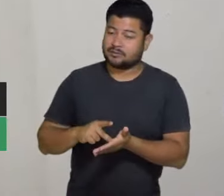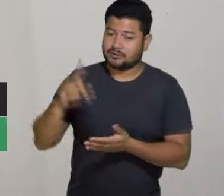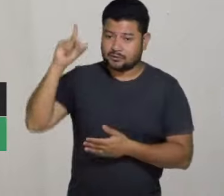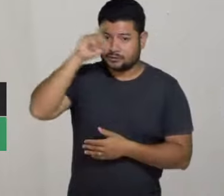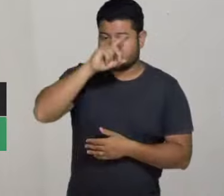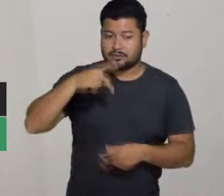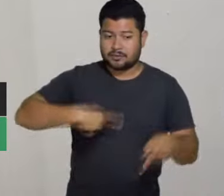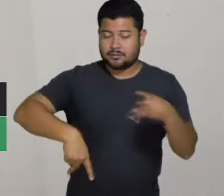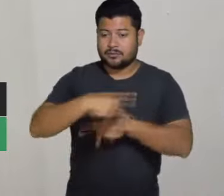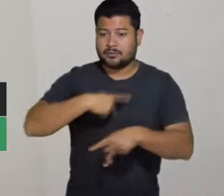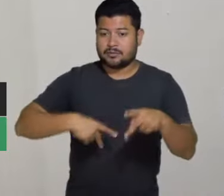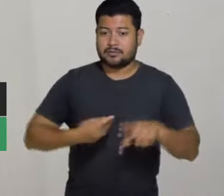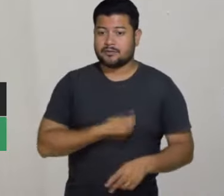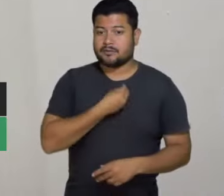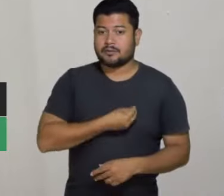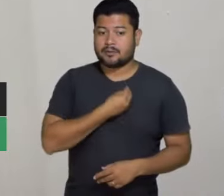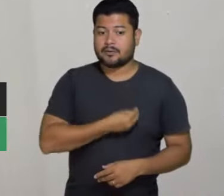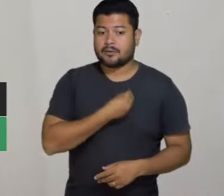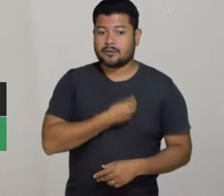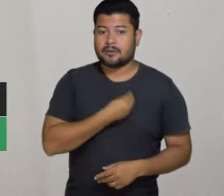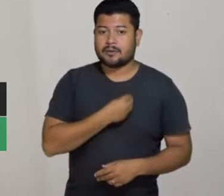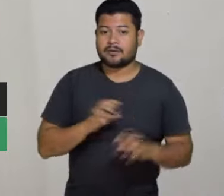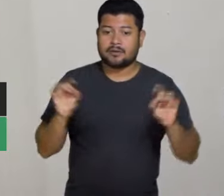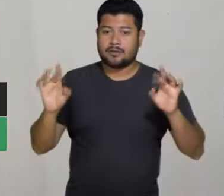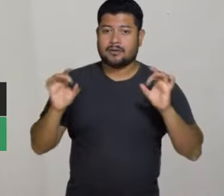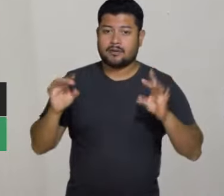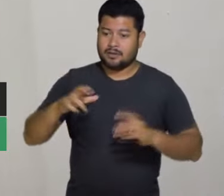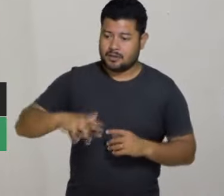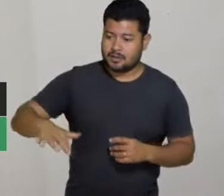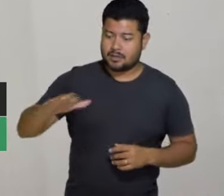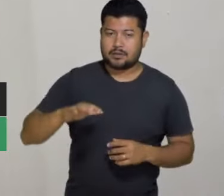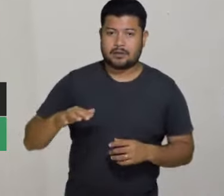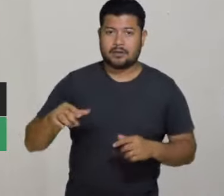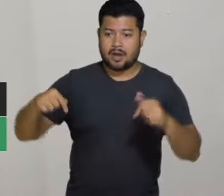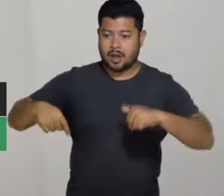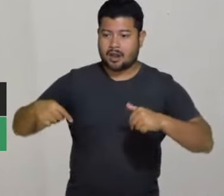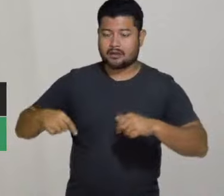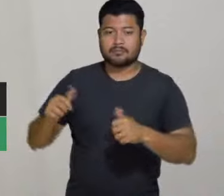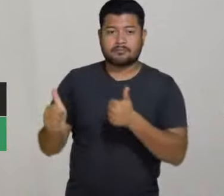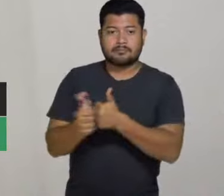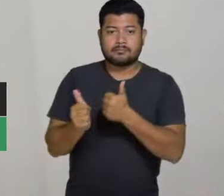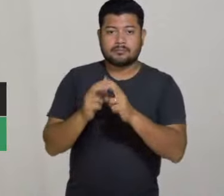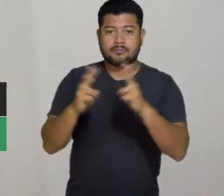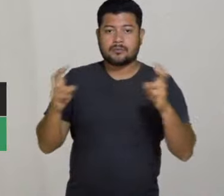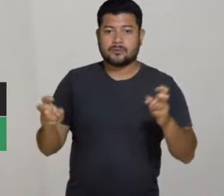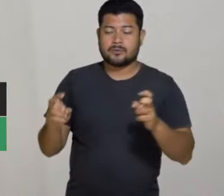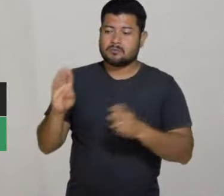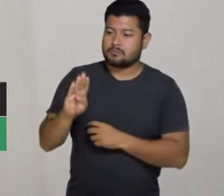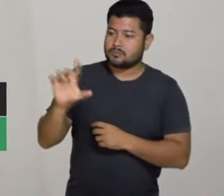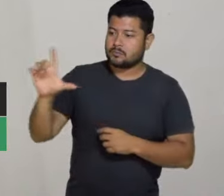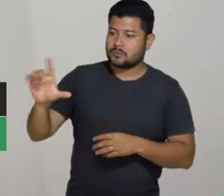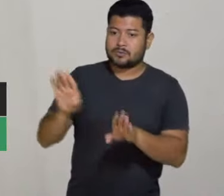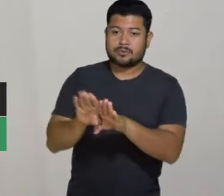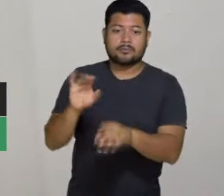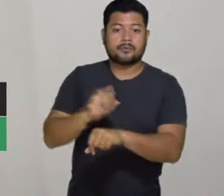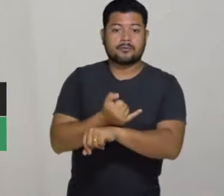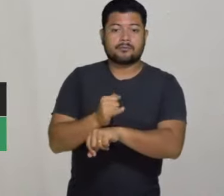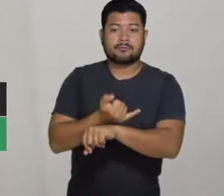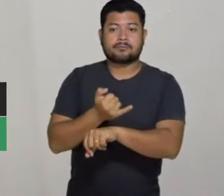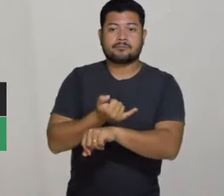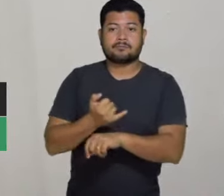está vivendo, especialmente na região da Grande Florianópolis, Blumenau e Joinville.